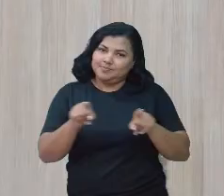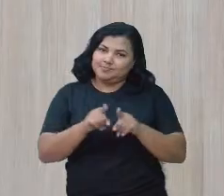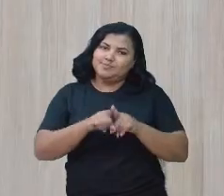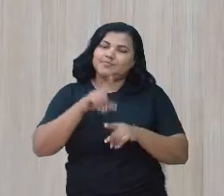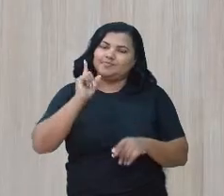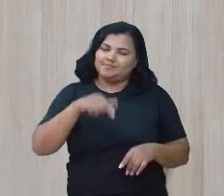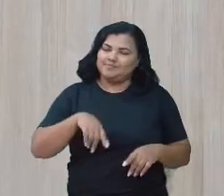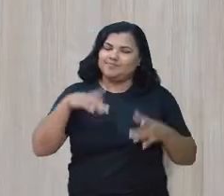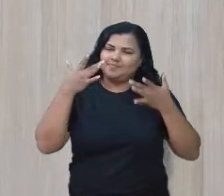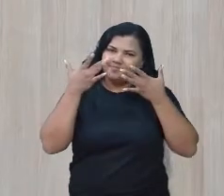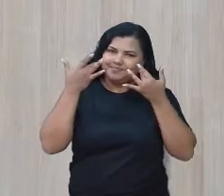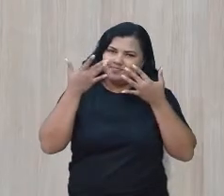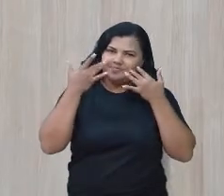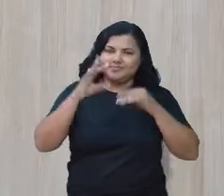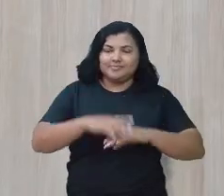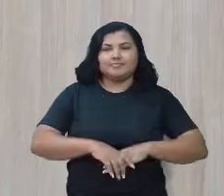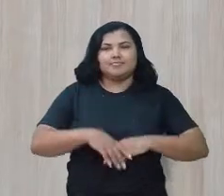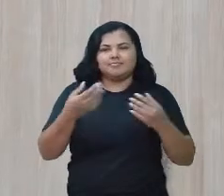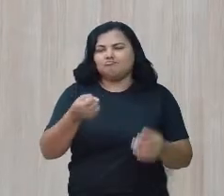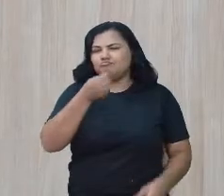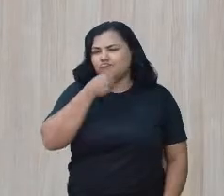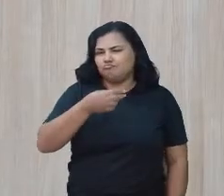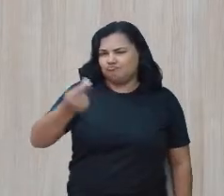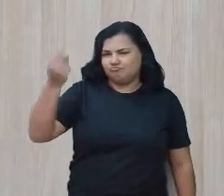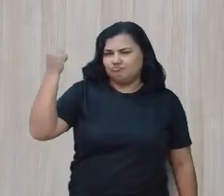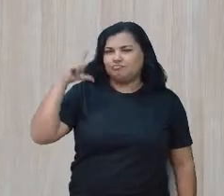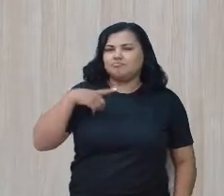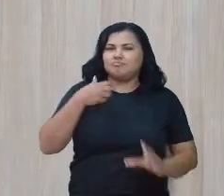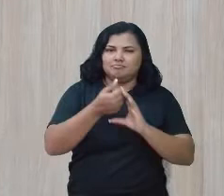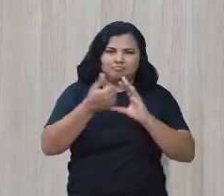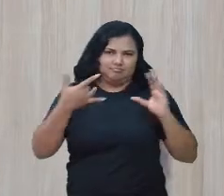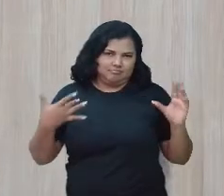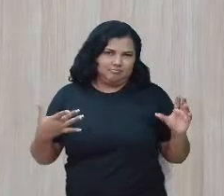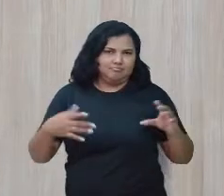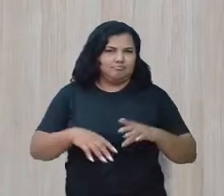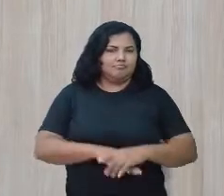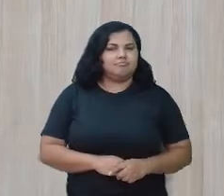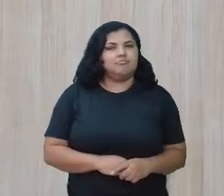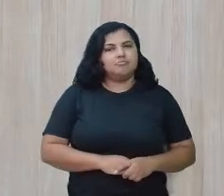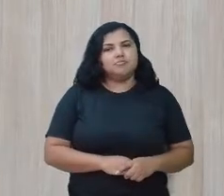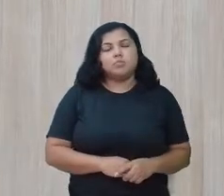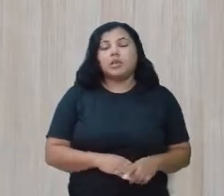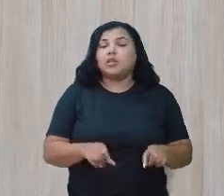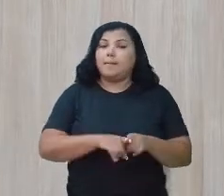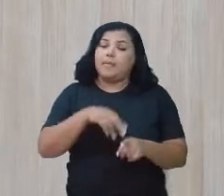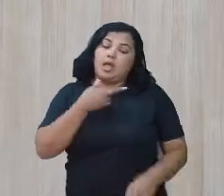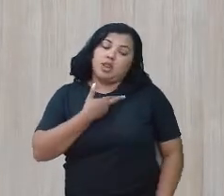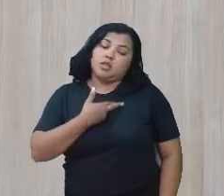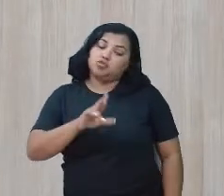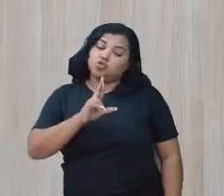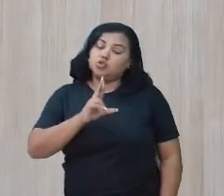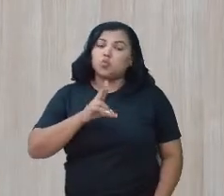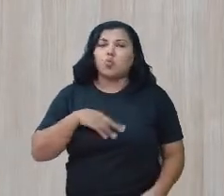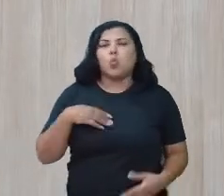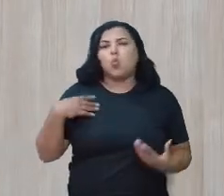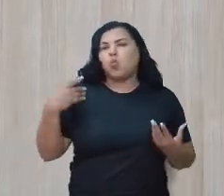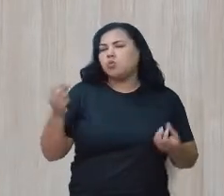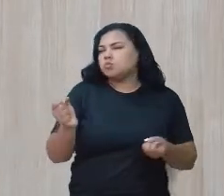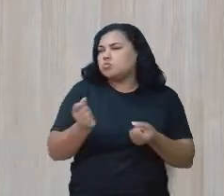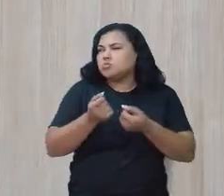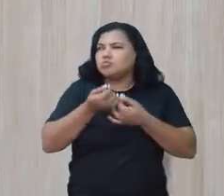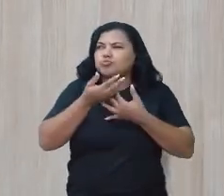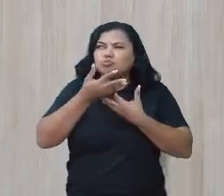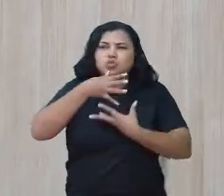teatro. Então, esse teatro antigo, ele tinha esse caráter, ele tinha um caráter mais religioso, místico,